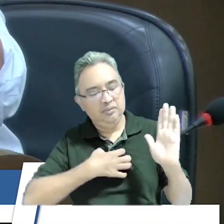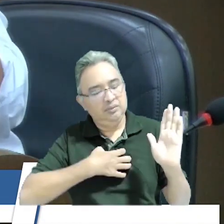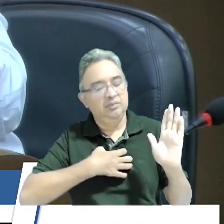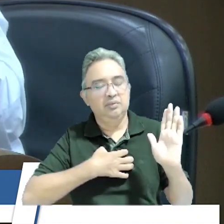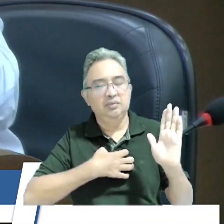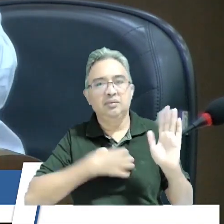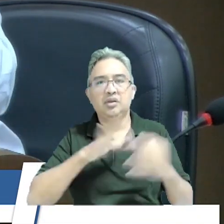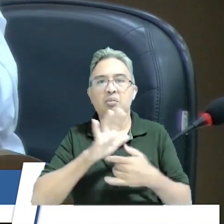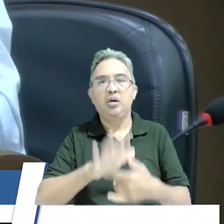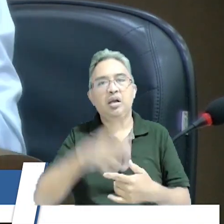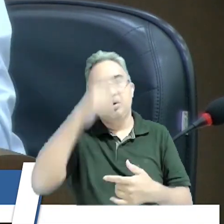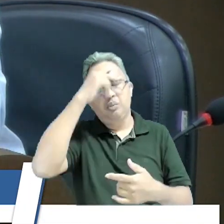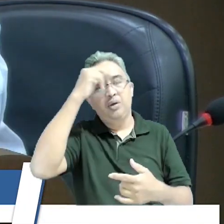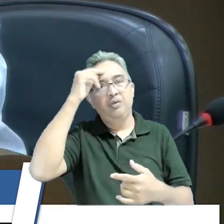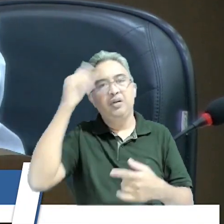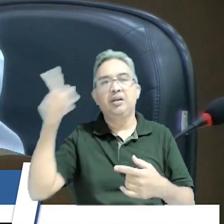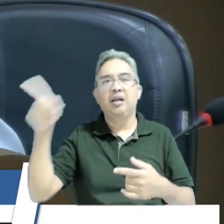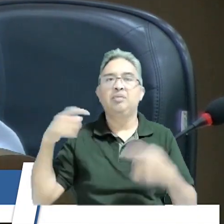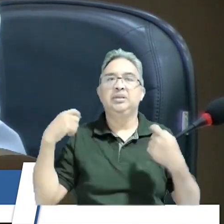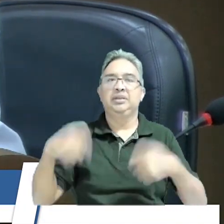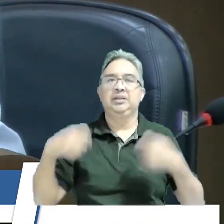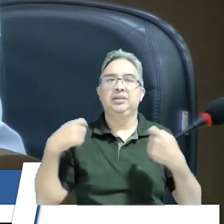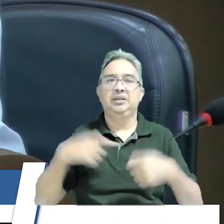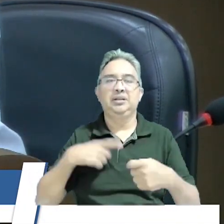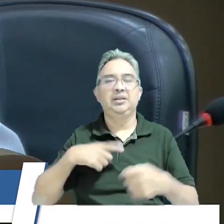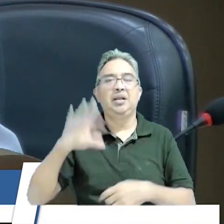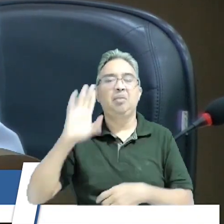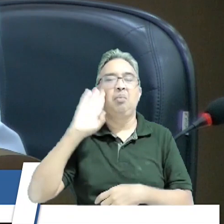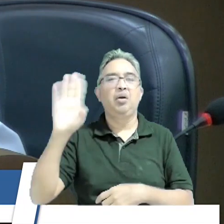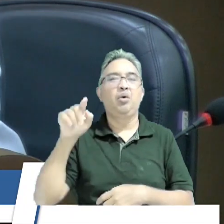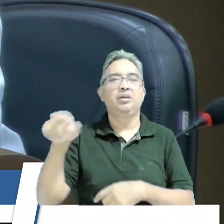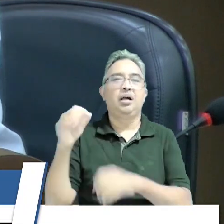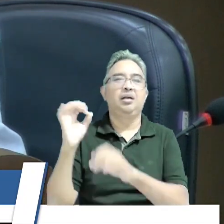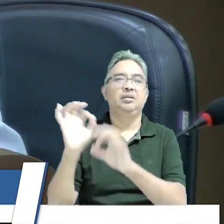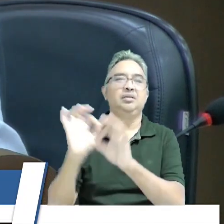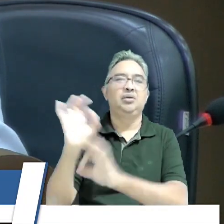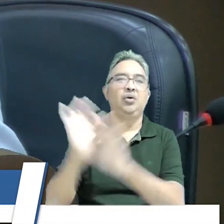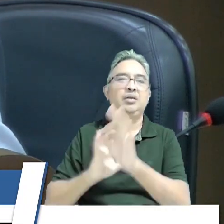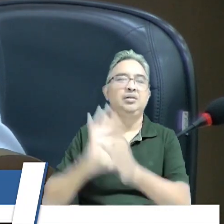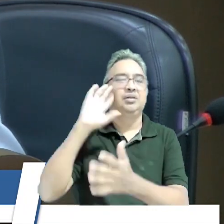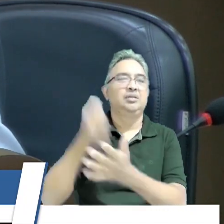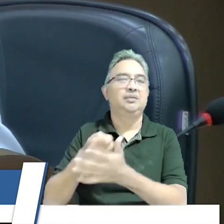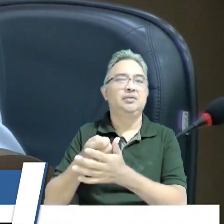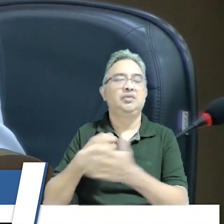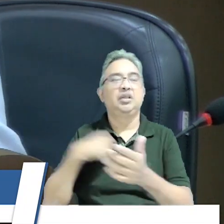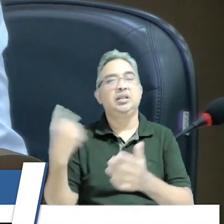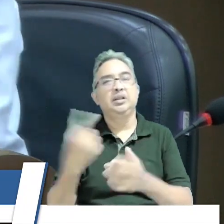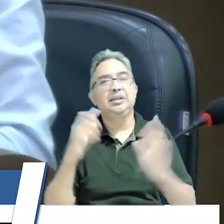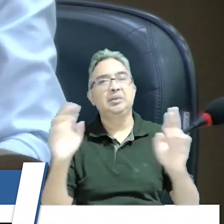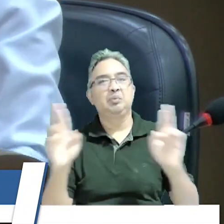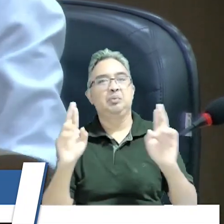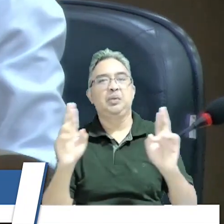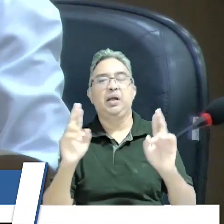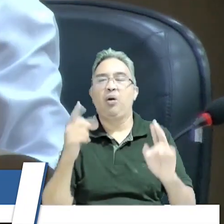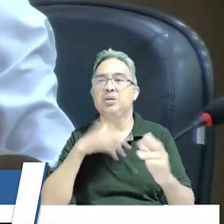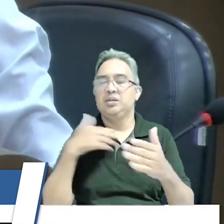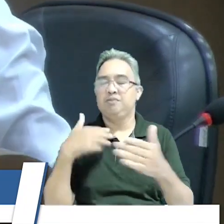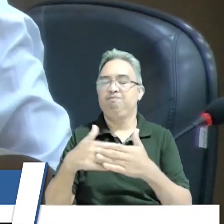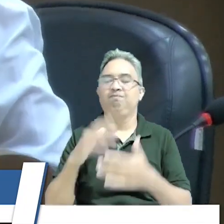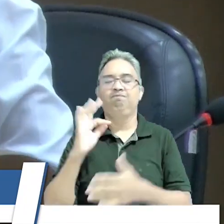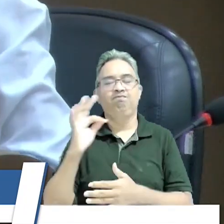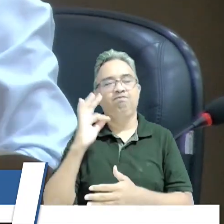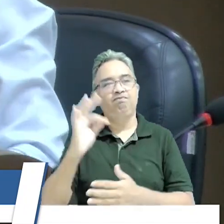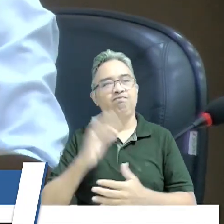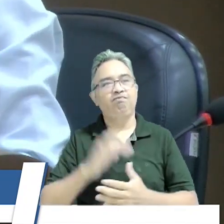que há lá uma necessidade e uma prioridade a ser resolvida. E a gente espera que seja resolvido o mais breve possível. Essa